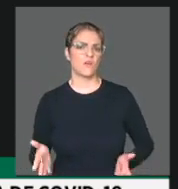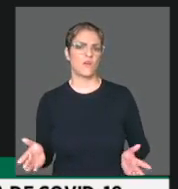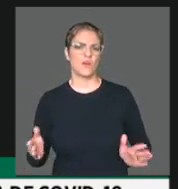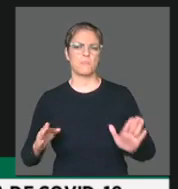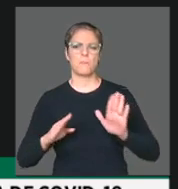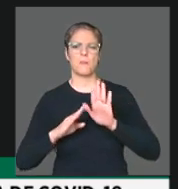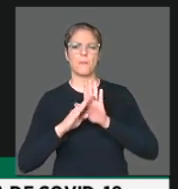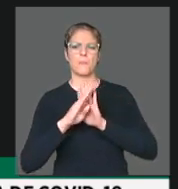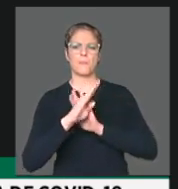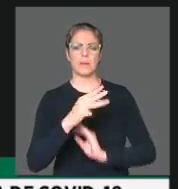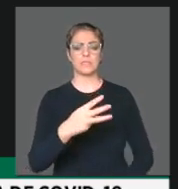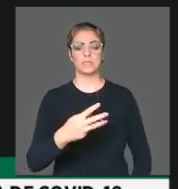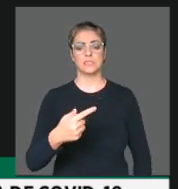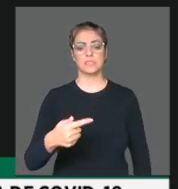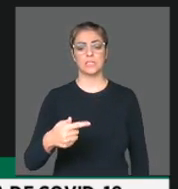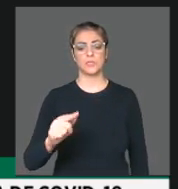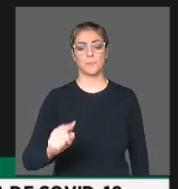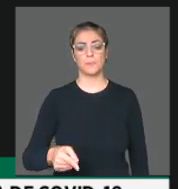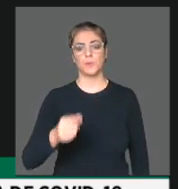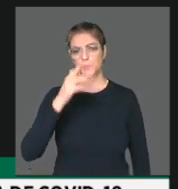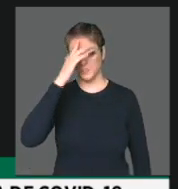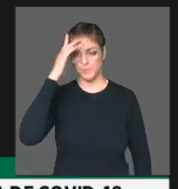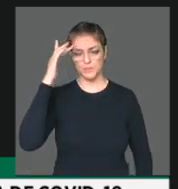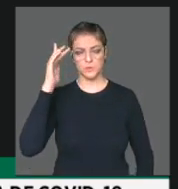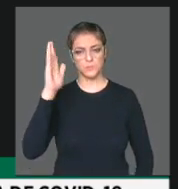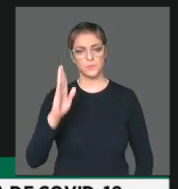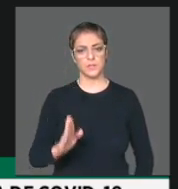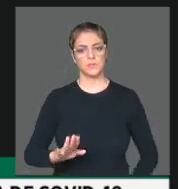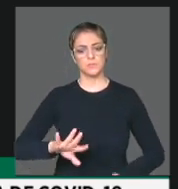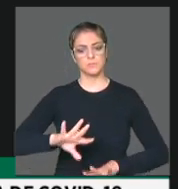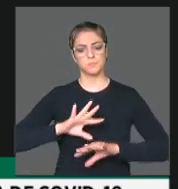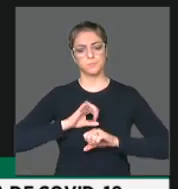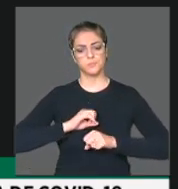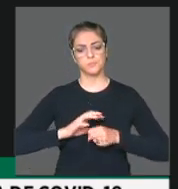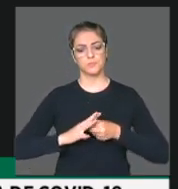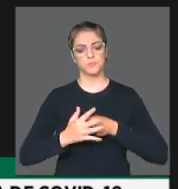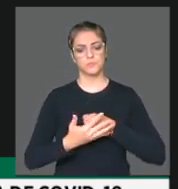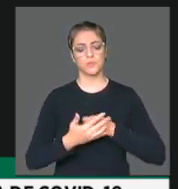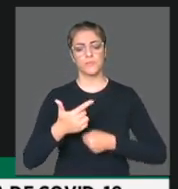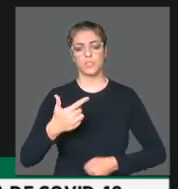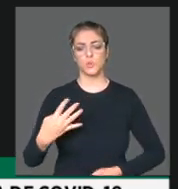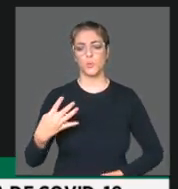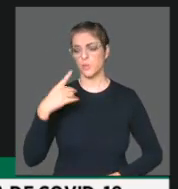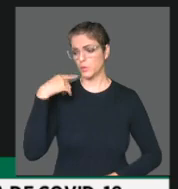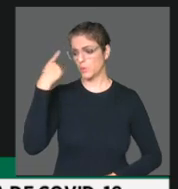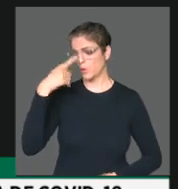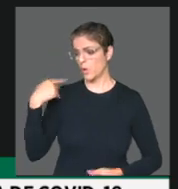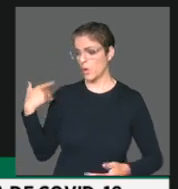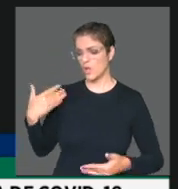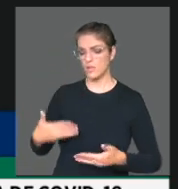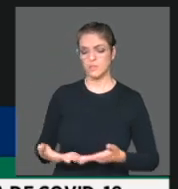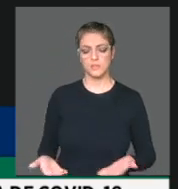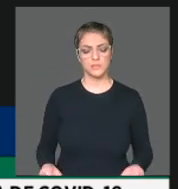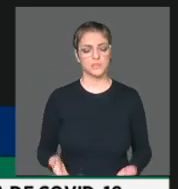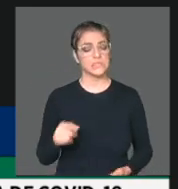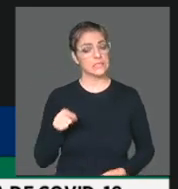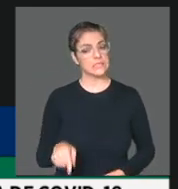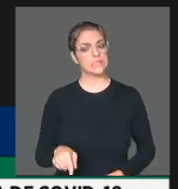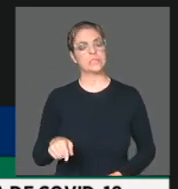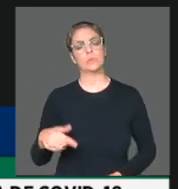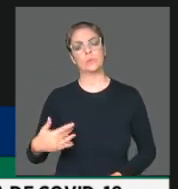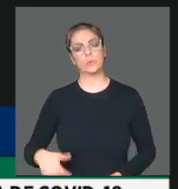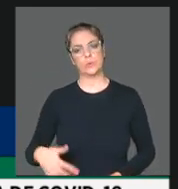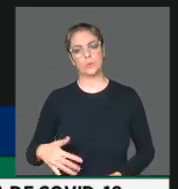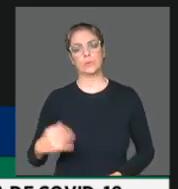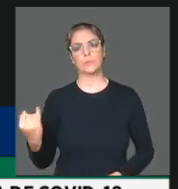mil brasileiros contraíram o coronavírus nas últimas 24 horas. É sobre isso que a gente tem que tratar. A